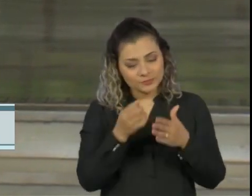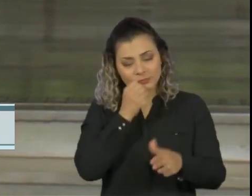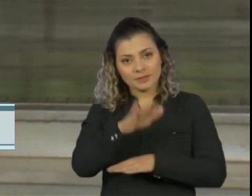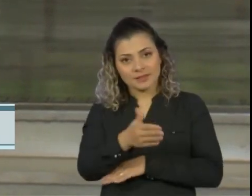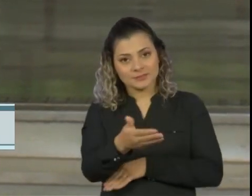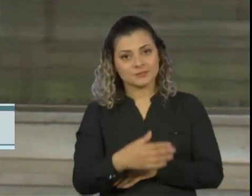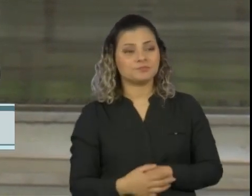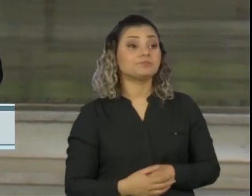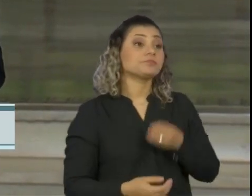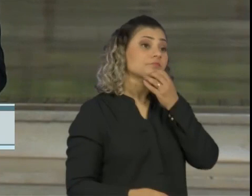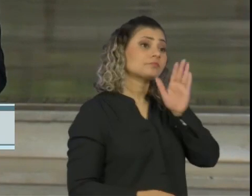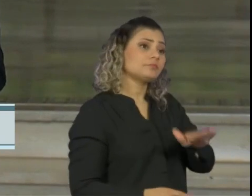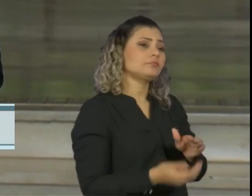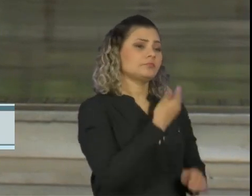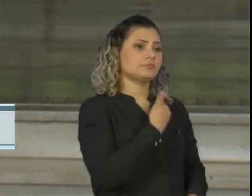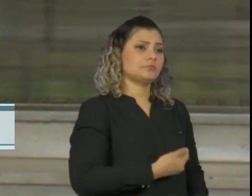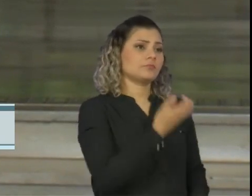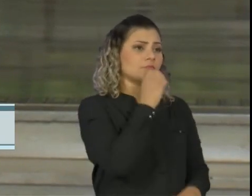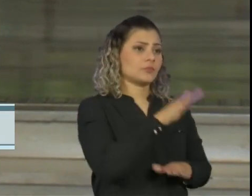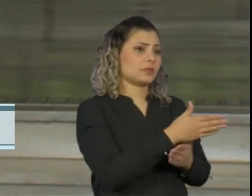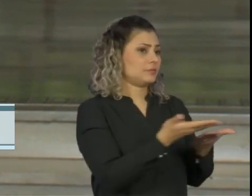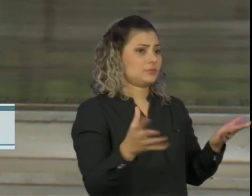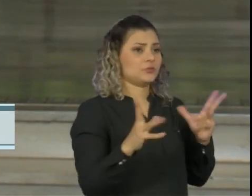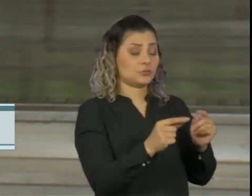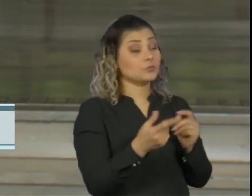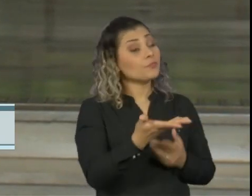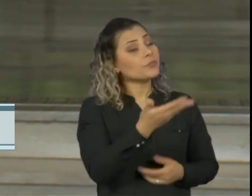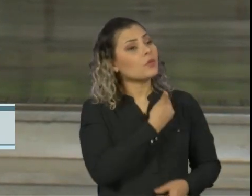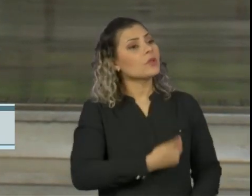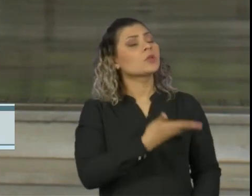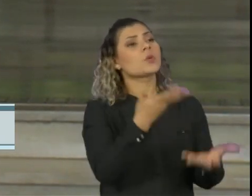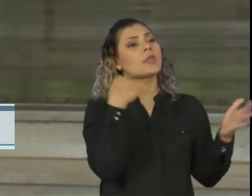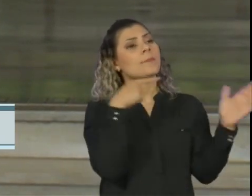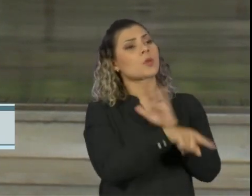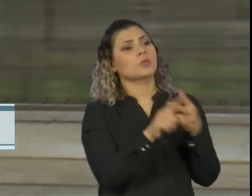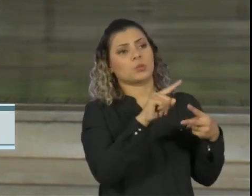favor. Boa tarde, governador. Boa tarde a todos. Governador, eu queria fazer duas